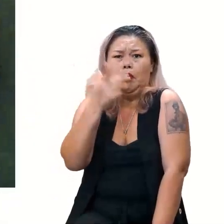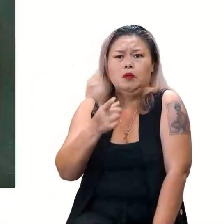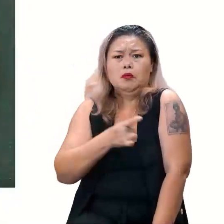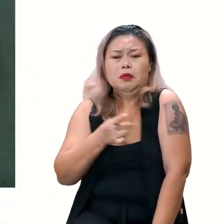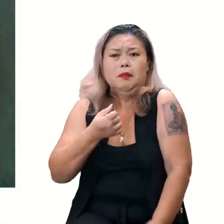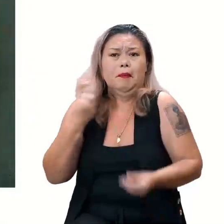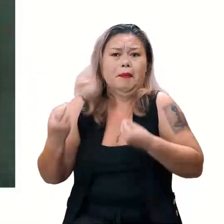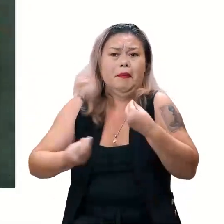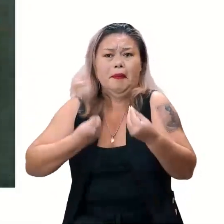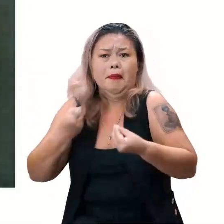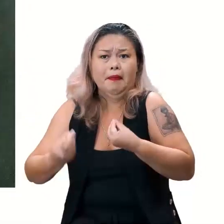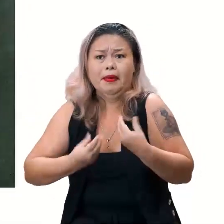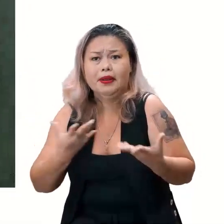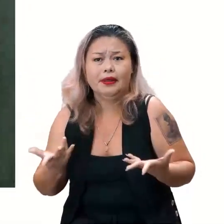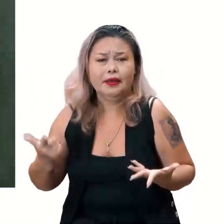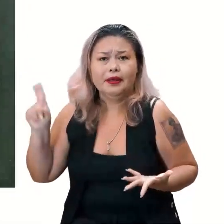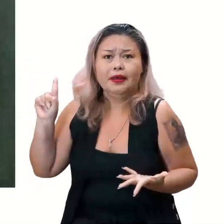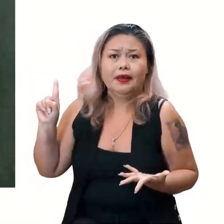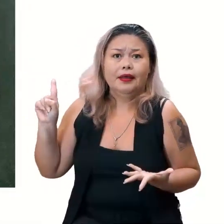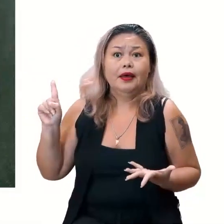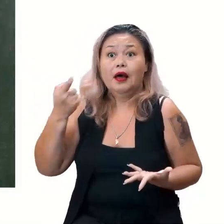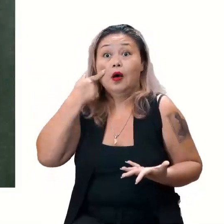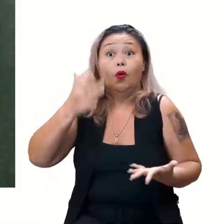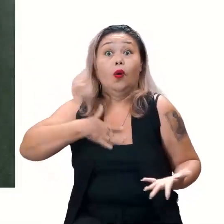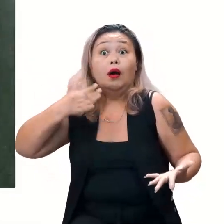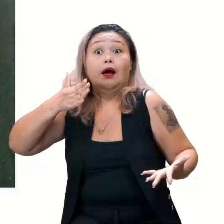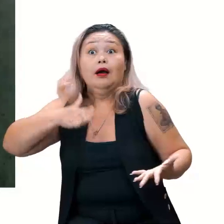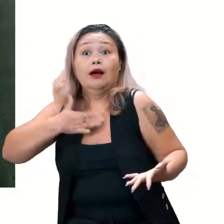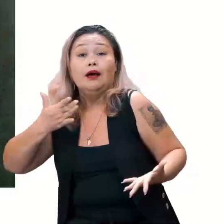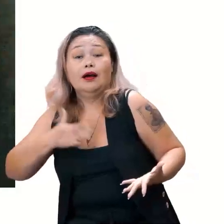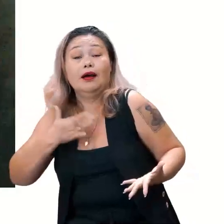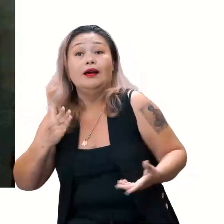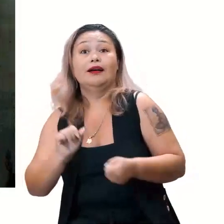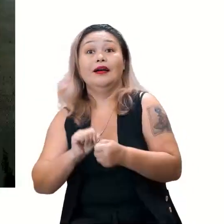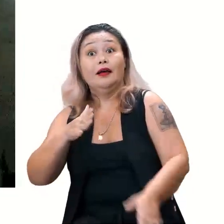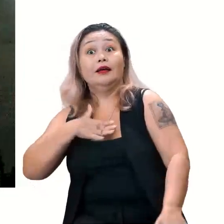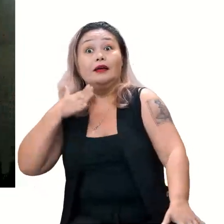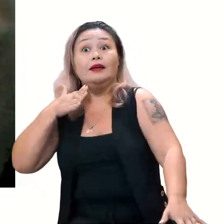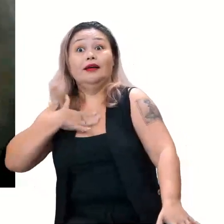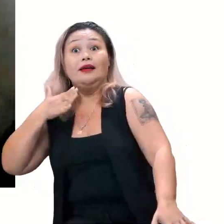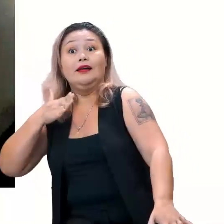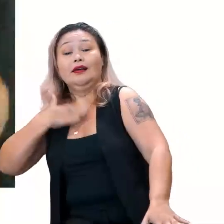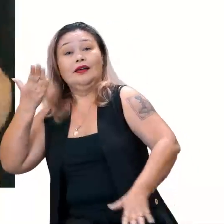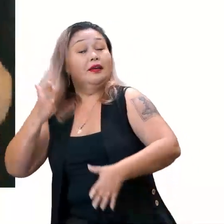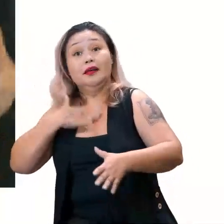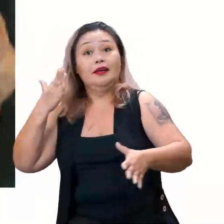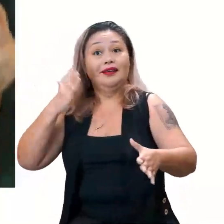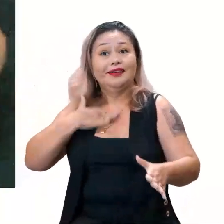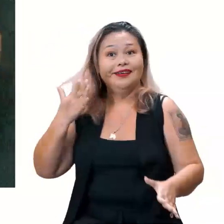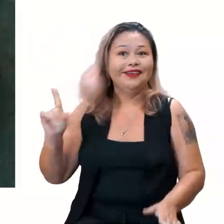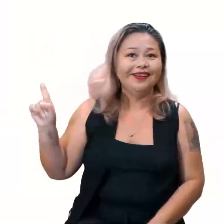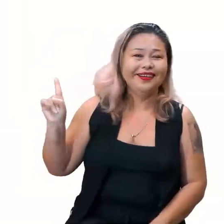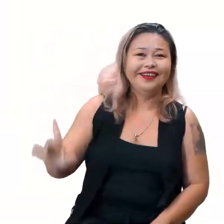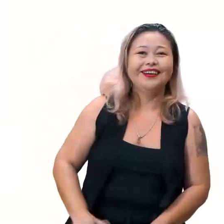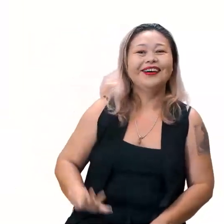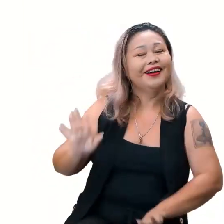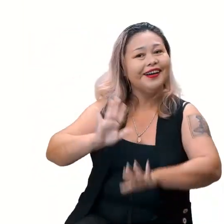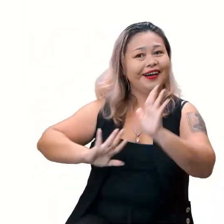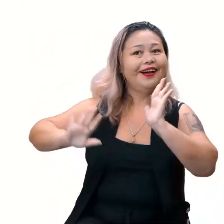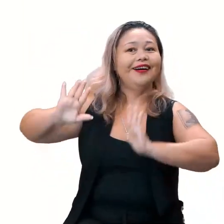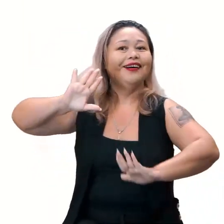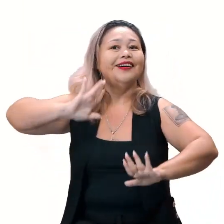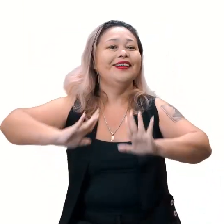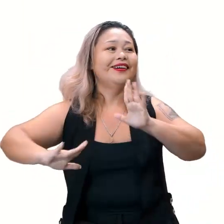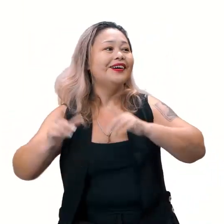isso? Olha o pinote, zeros ou raízes... Cuidado, muita calma. Ah, calma, gente. Não é